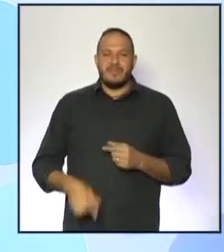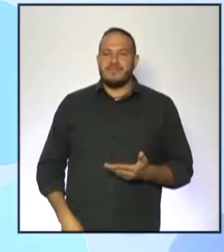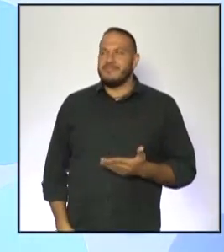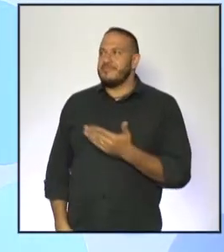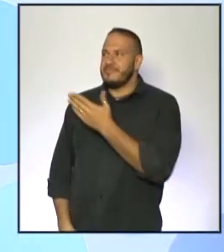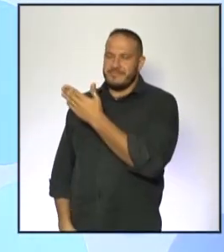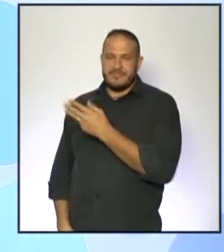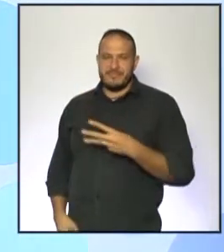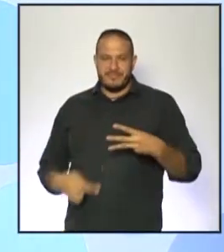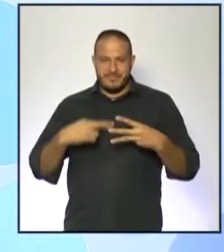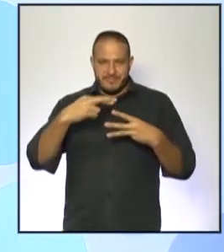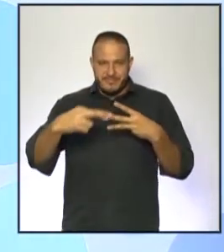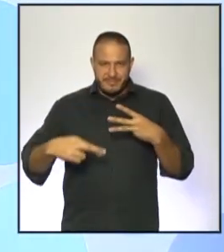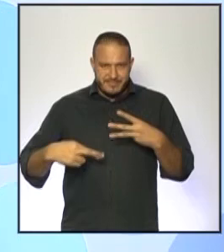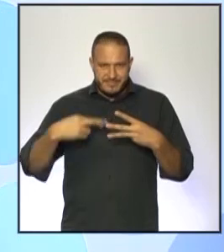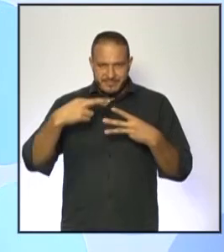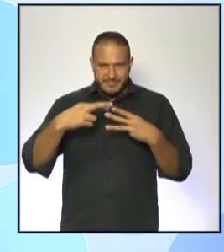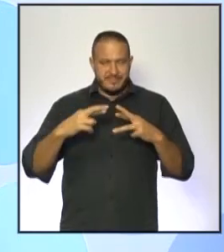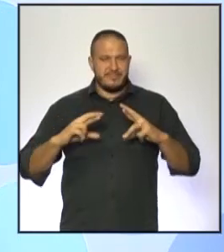reciclar.